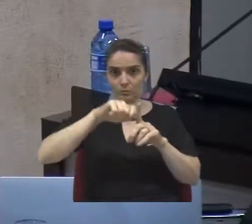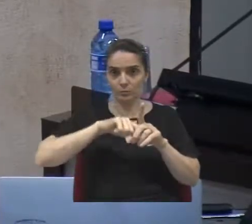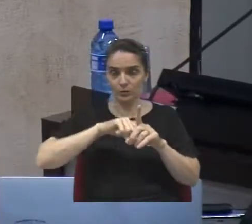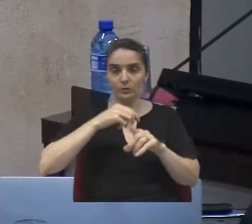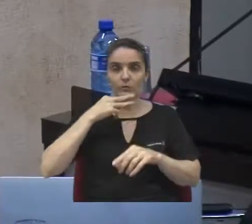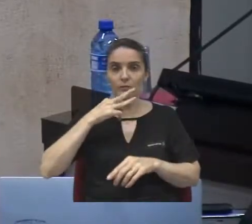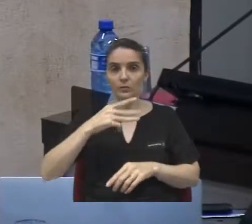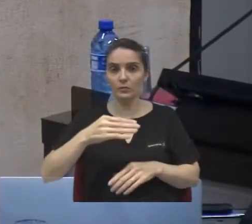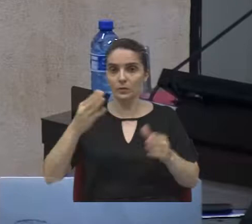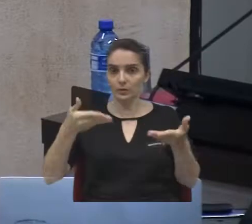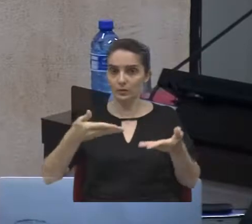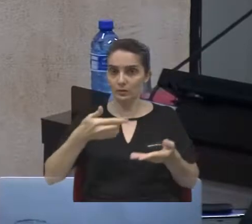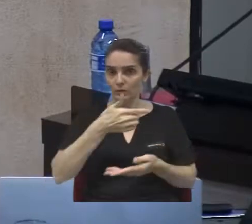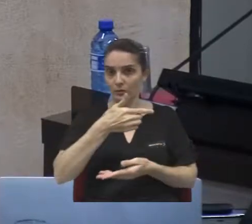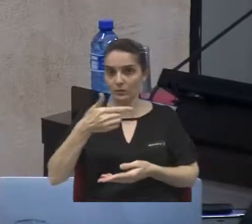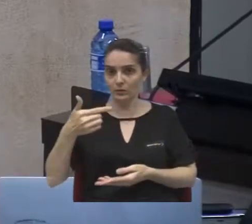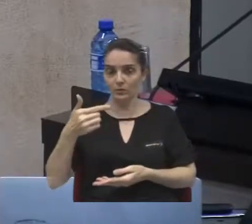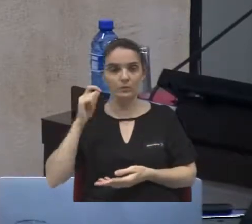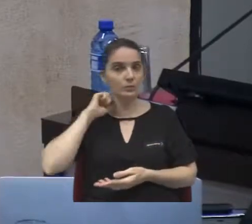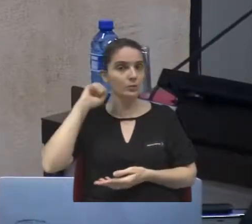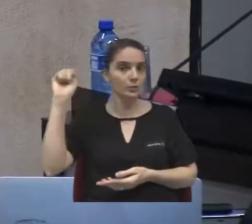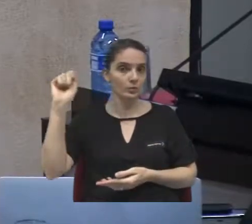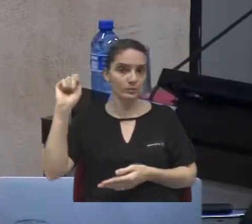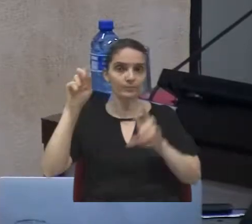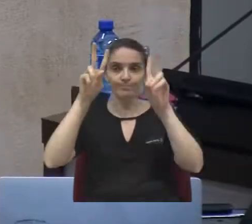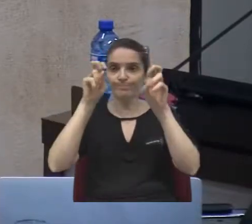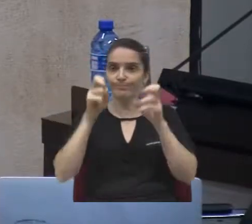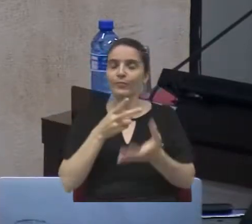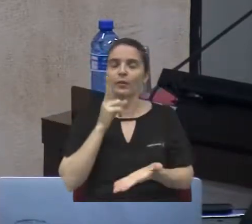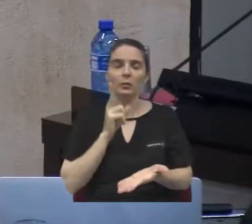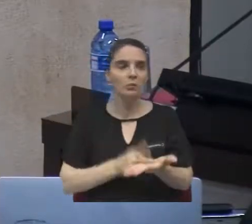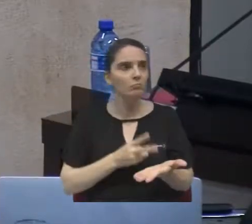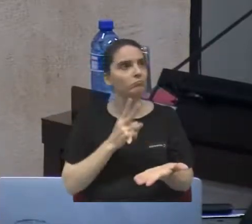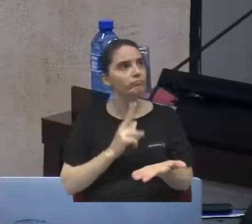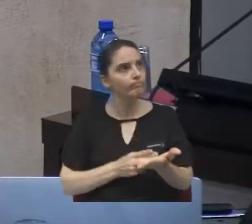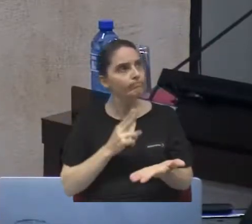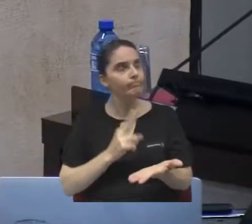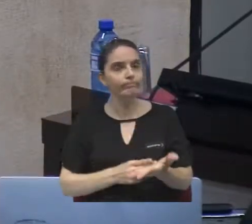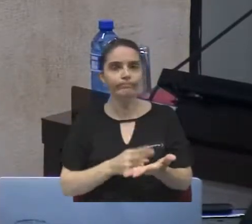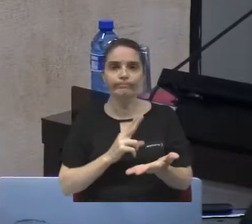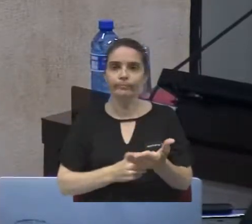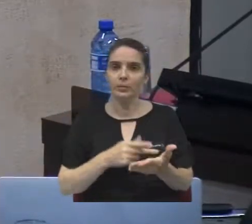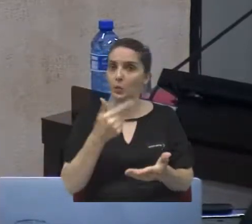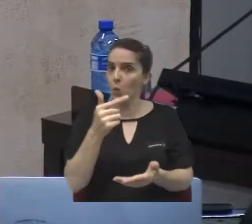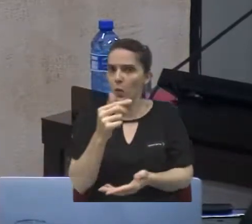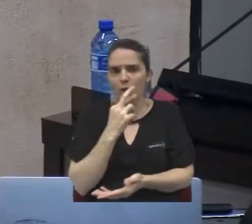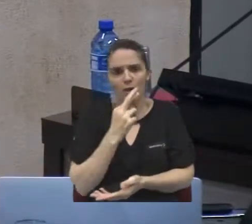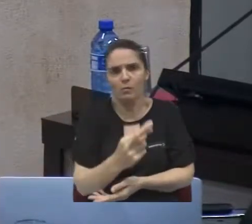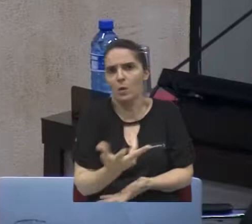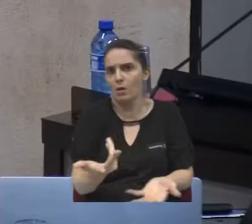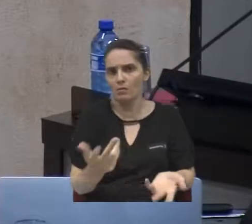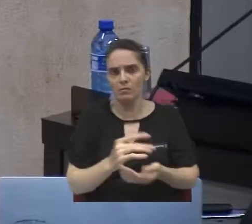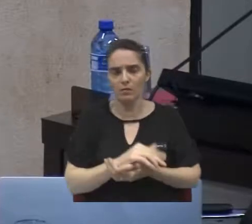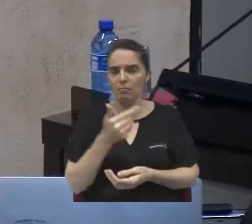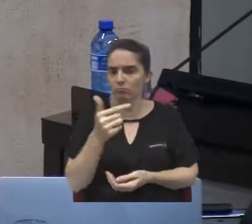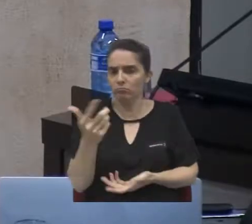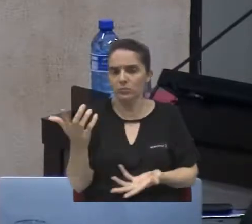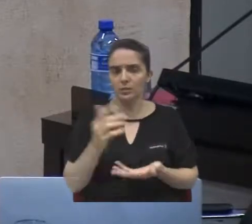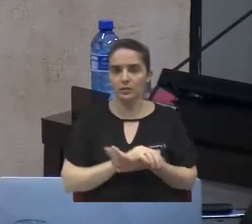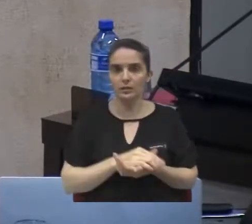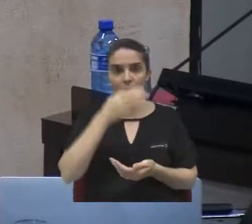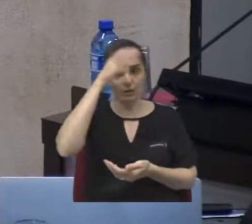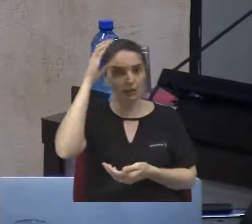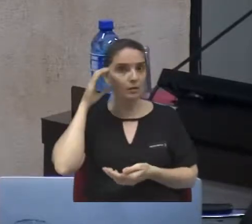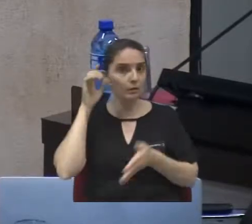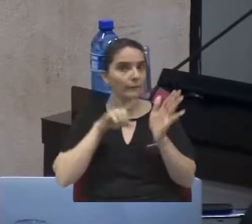no dia 22 de abril e o assunto ainda é constante. Infelizmente, nós ainda não temos uma resposta, nós não temos uma resolução. Eu fiz um requerimento acerca